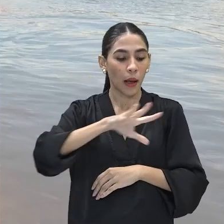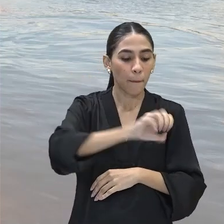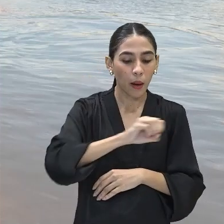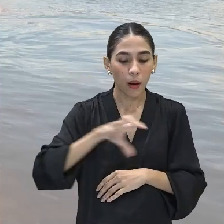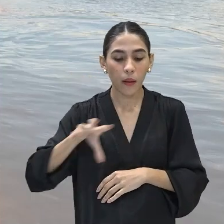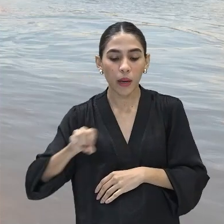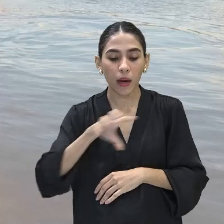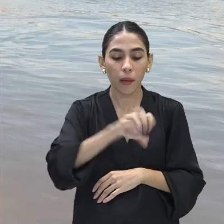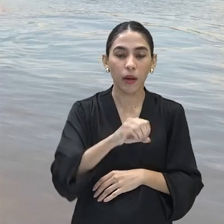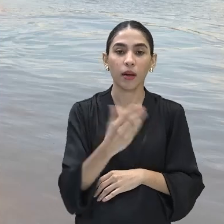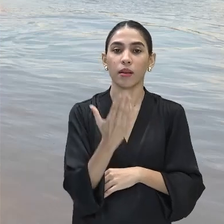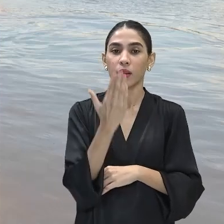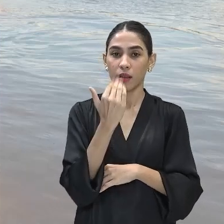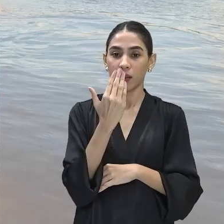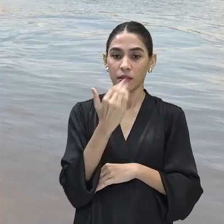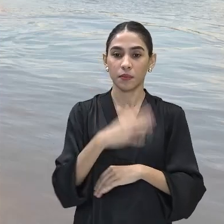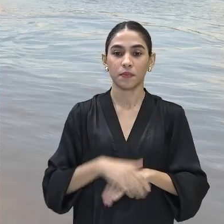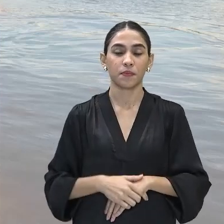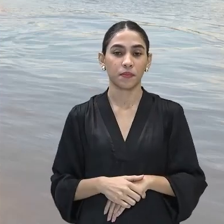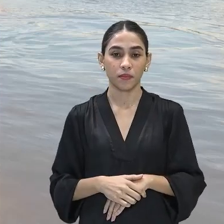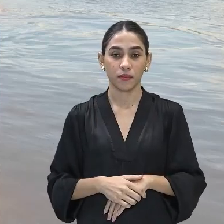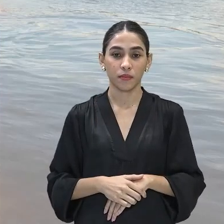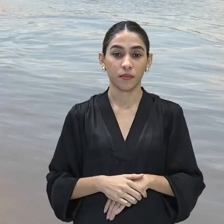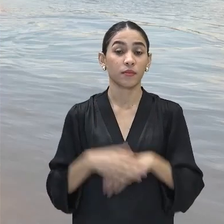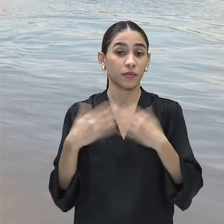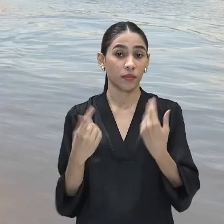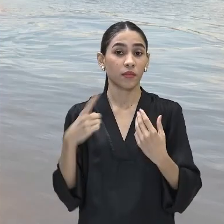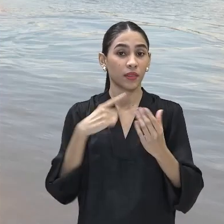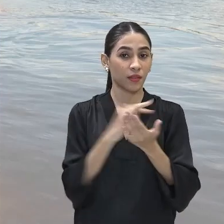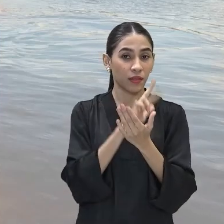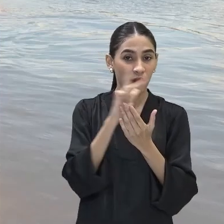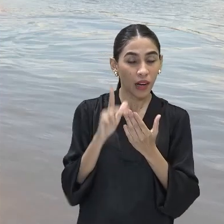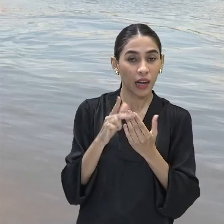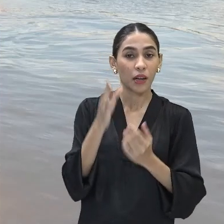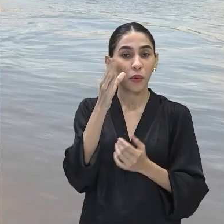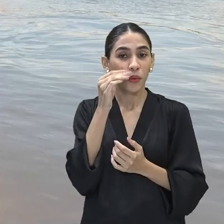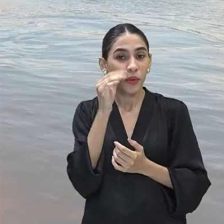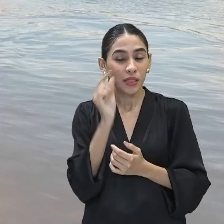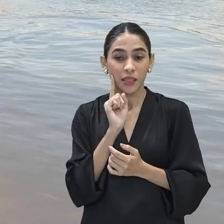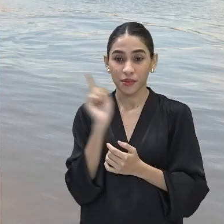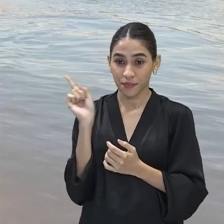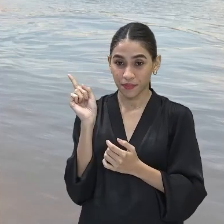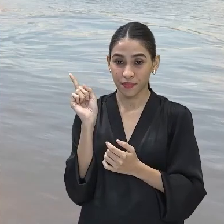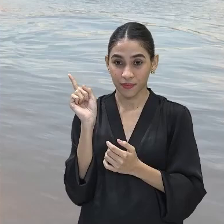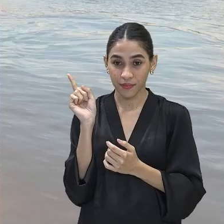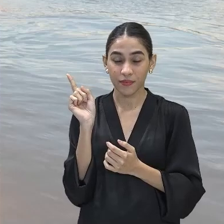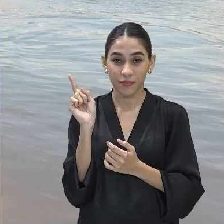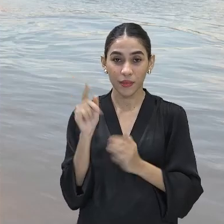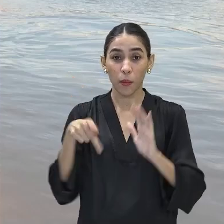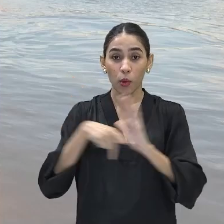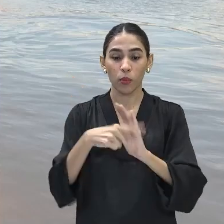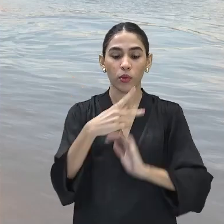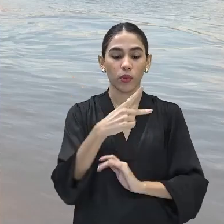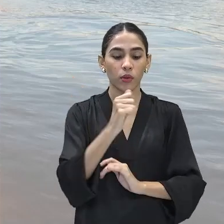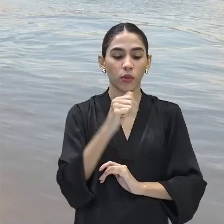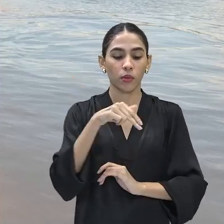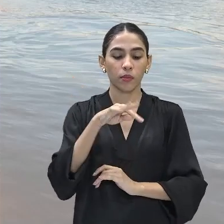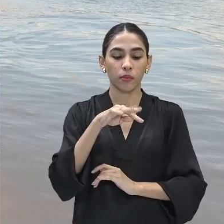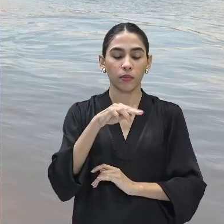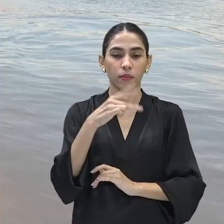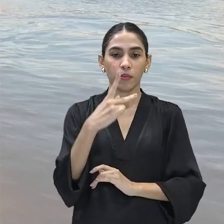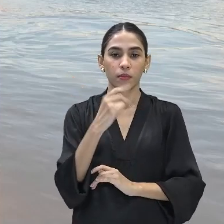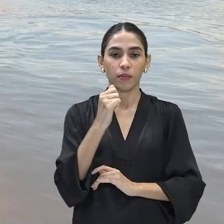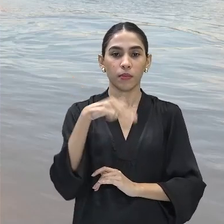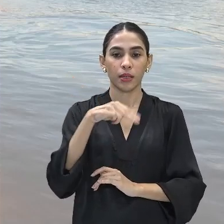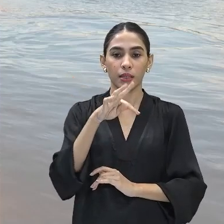para alimentar seus filhotes. Né? Então, existem várias curiosidades sobre essa espécie aqui que faz parte do Pantanal, principalmente nesse